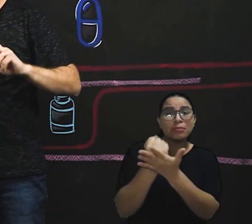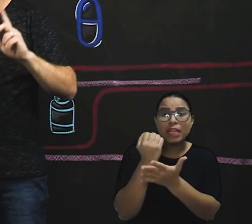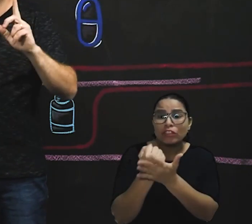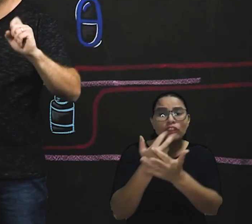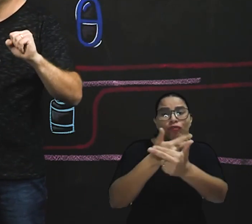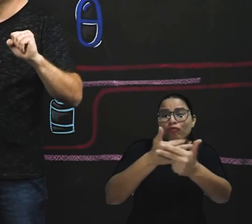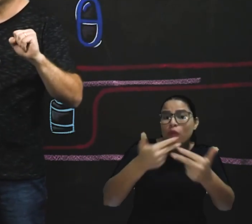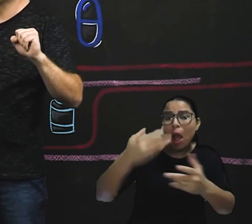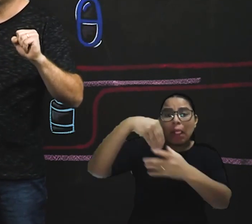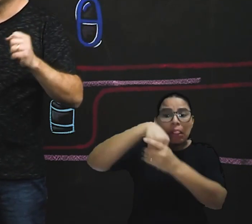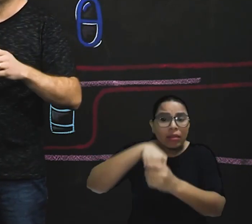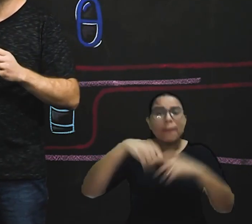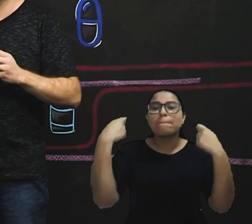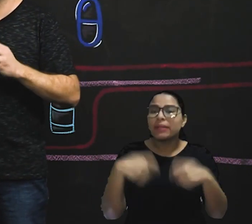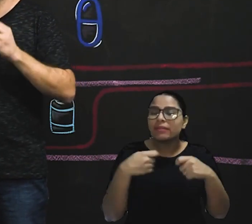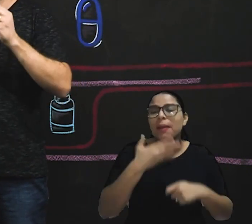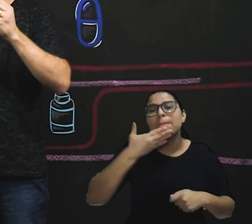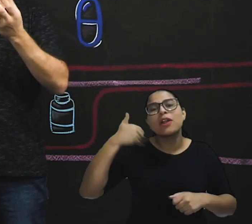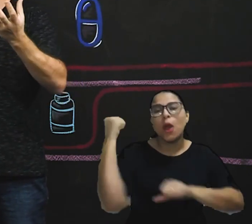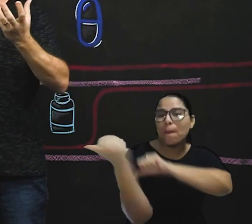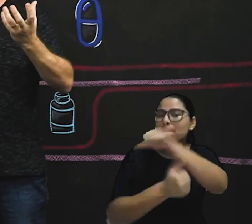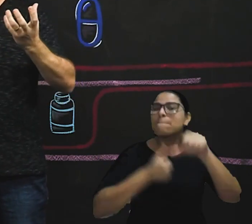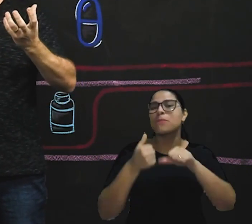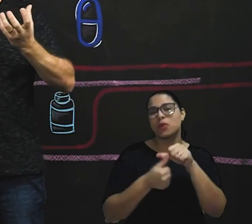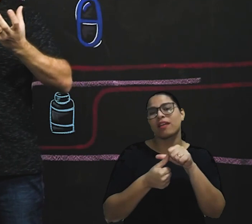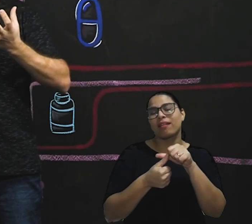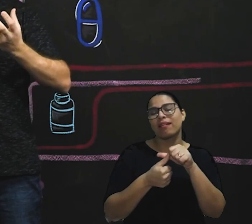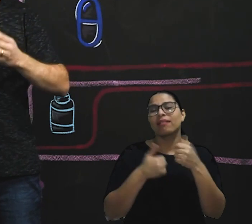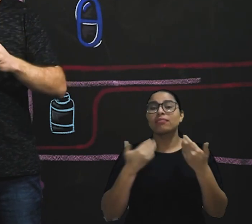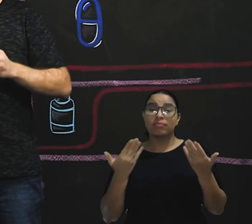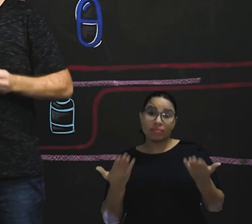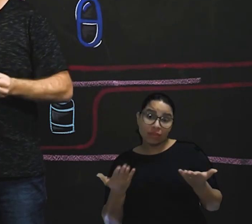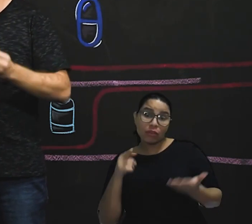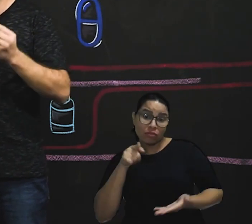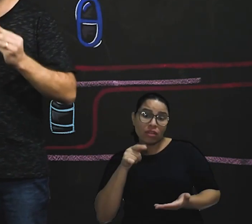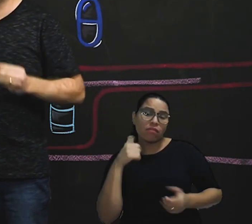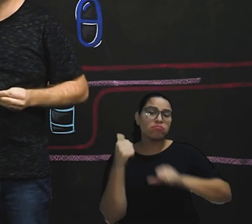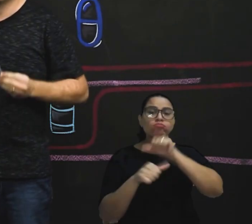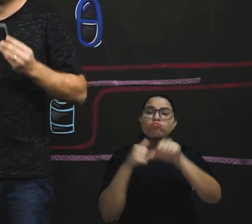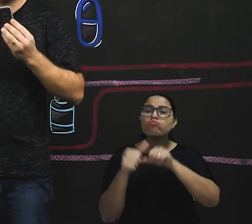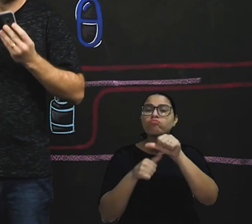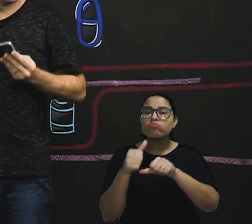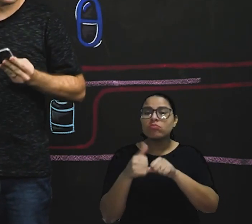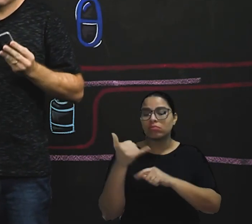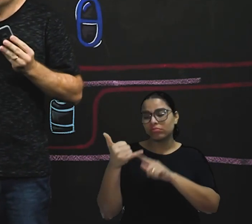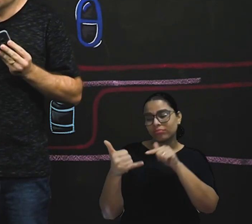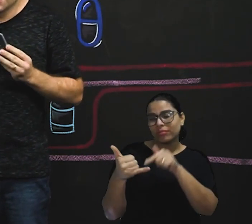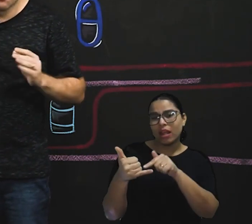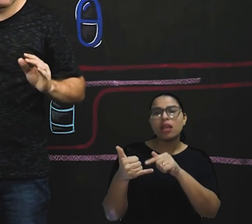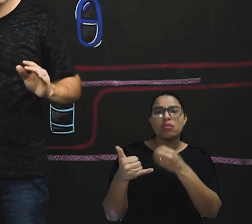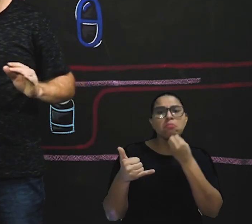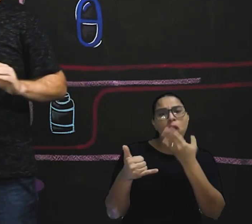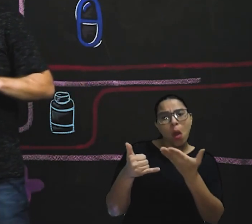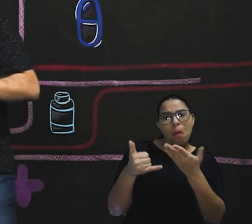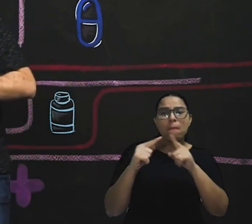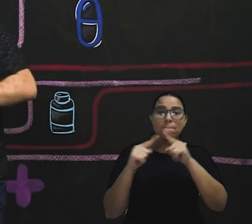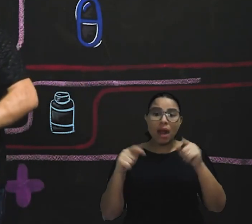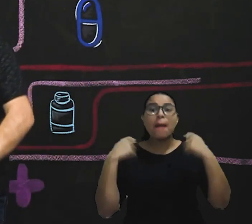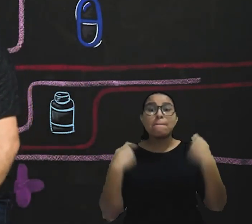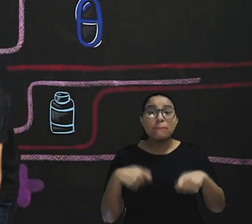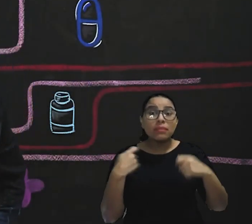que esse acaba não tendo. Então você vai trocar o aparelho, por mais que esse aparelho esteja funcionando